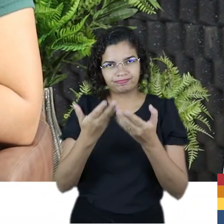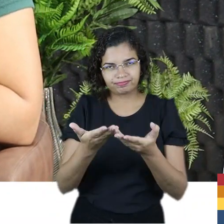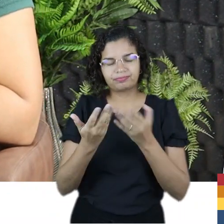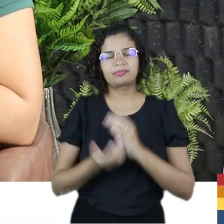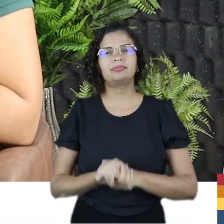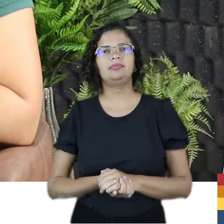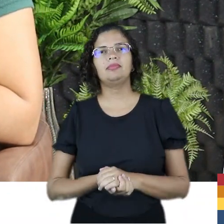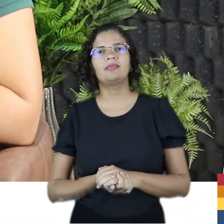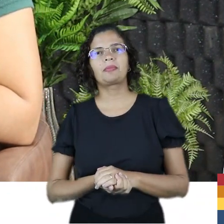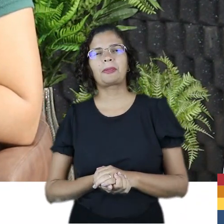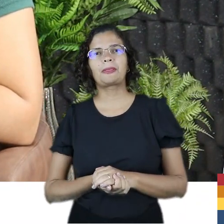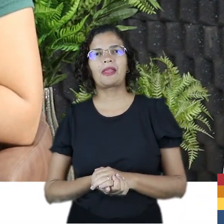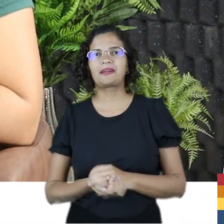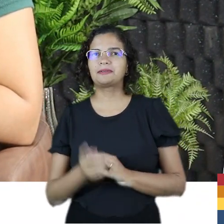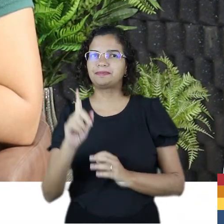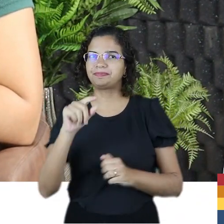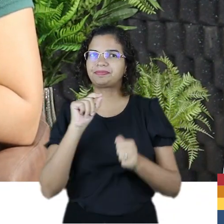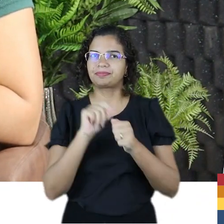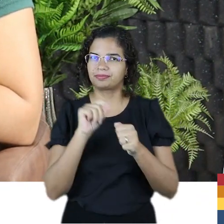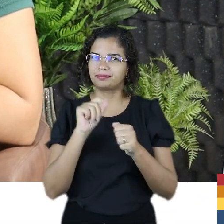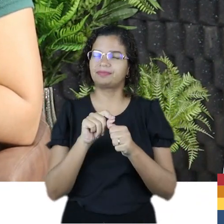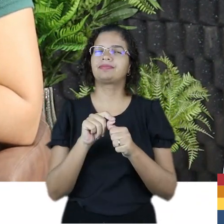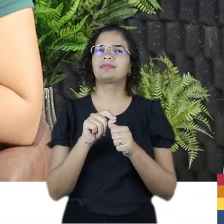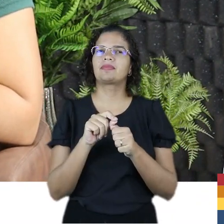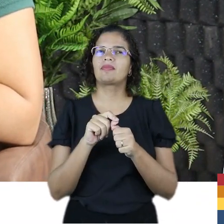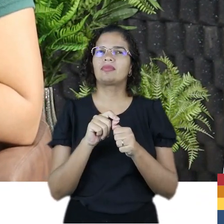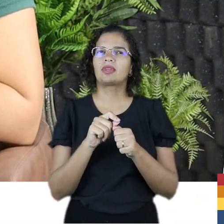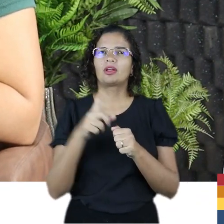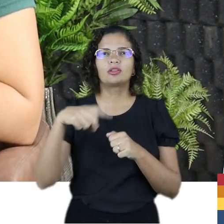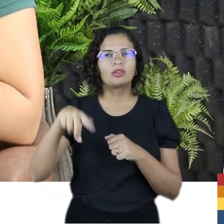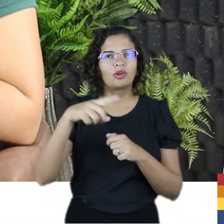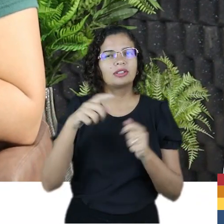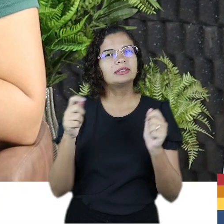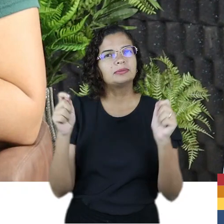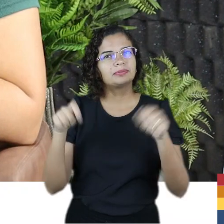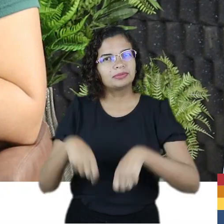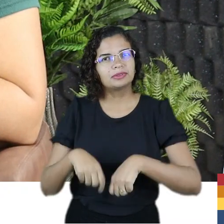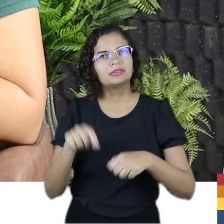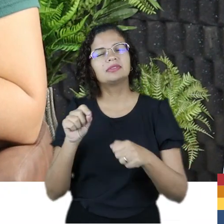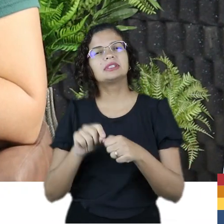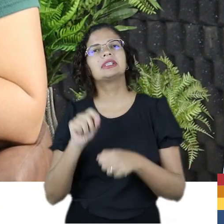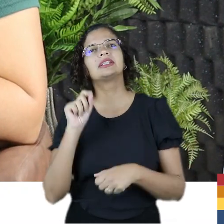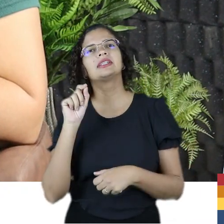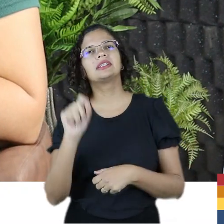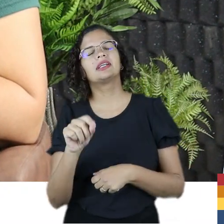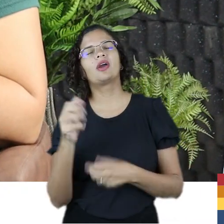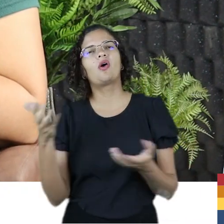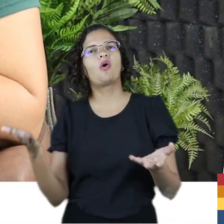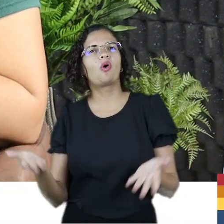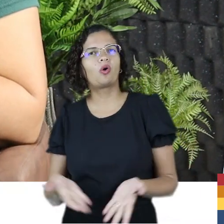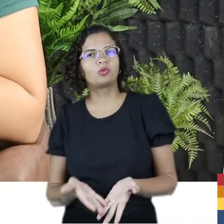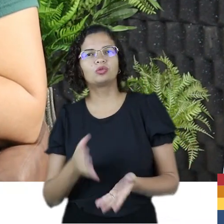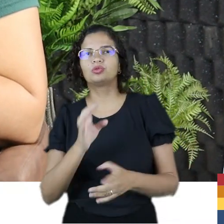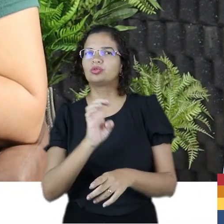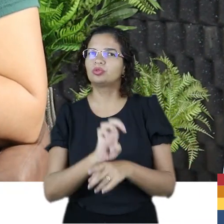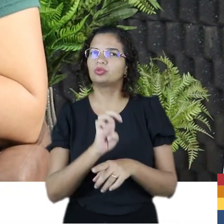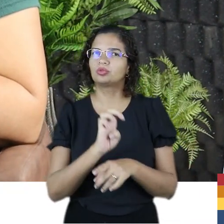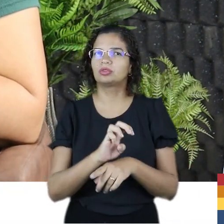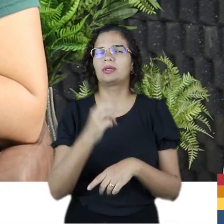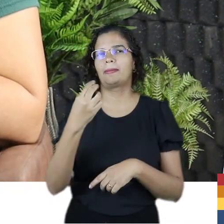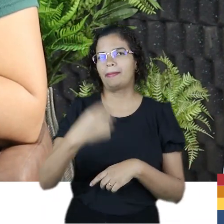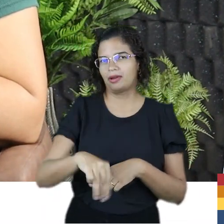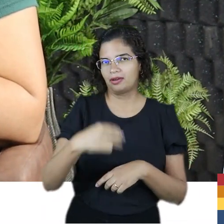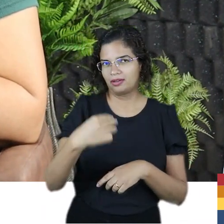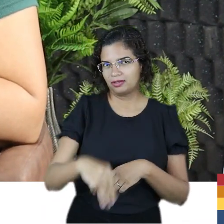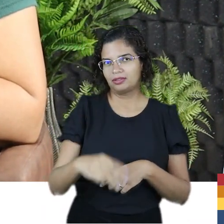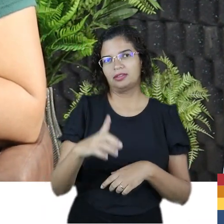isso nós podemos dizer que atualmente o estado do Maranhão ele ele ele passa né por